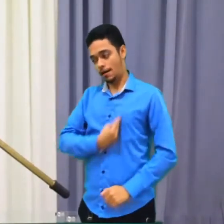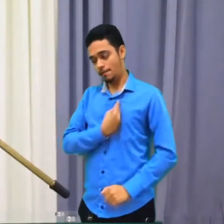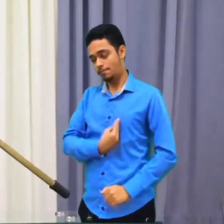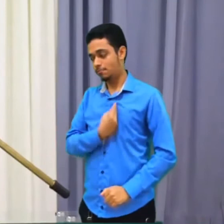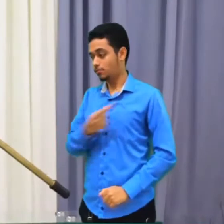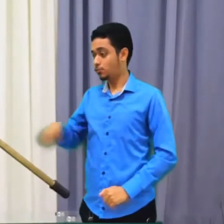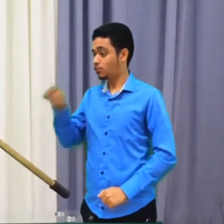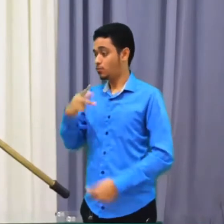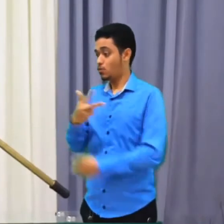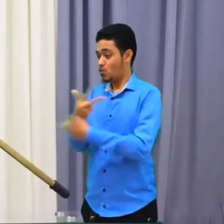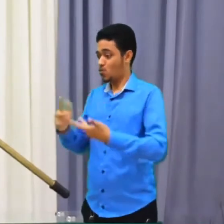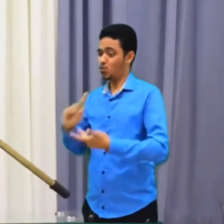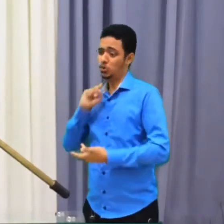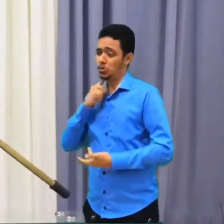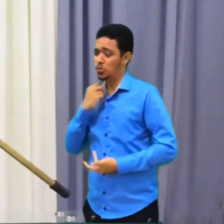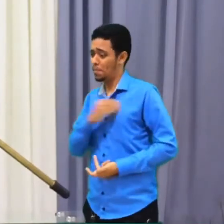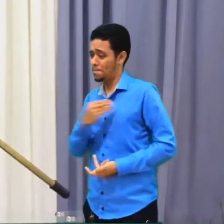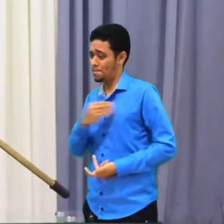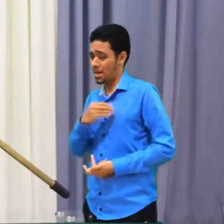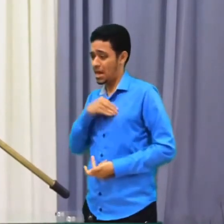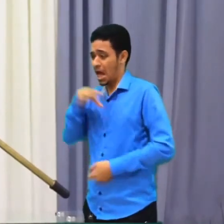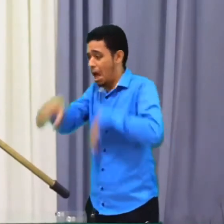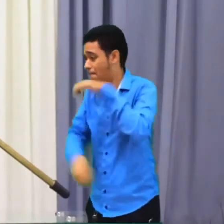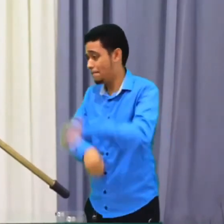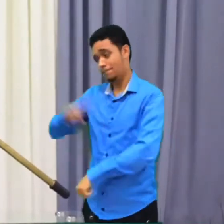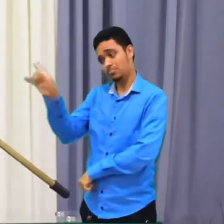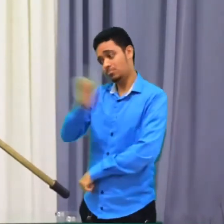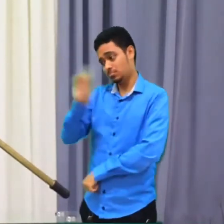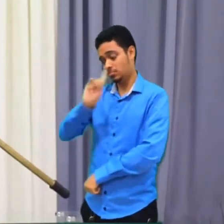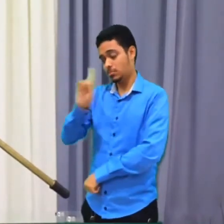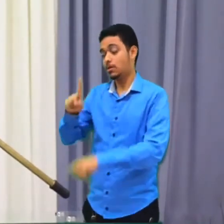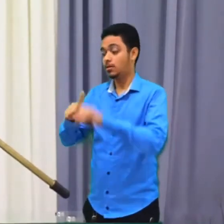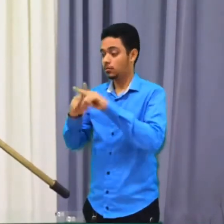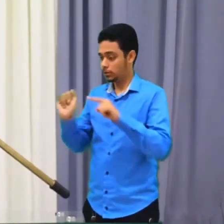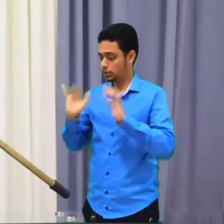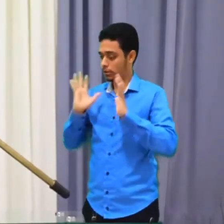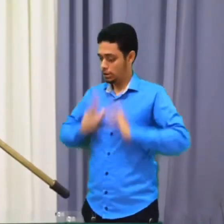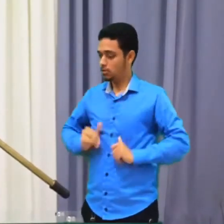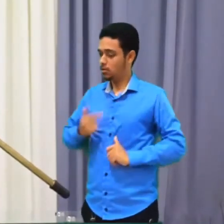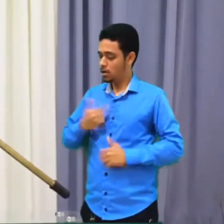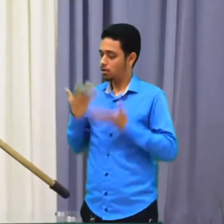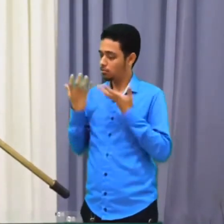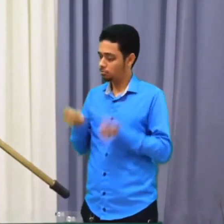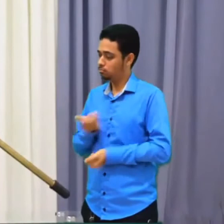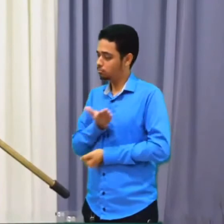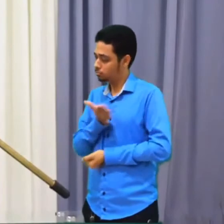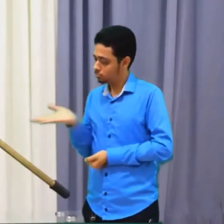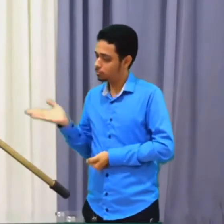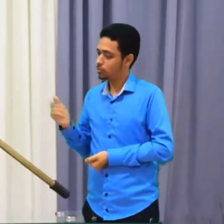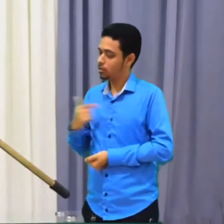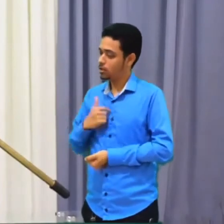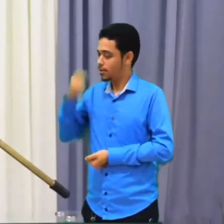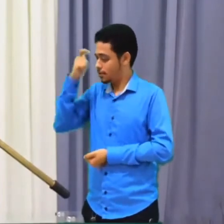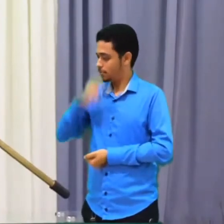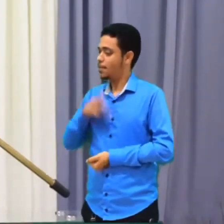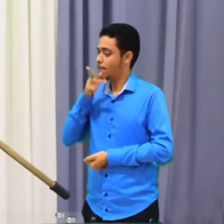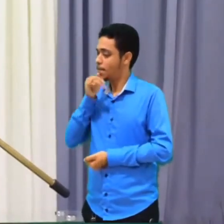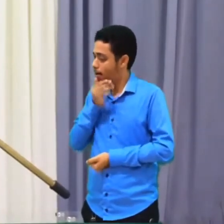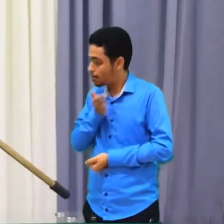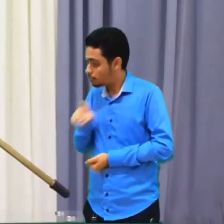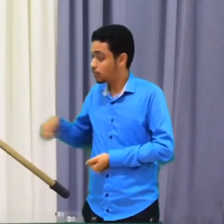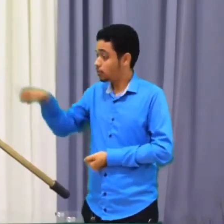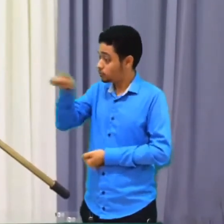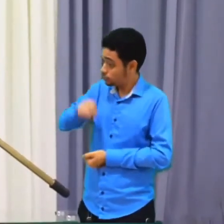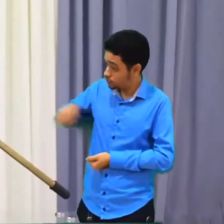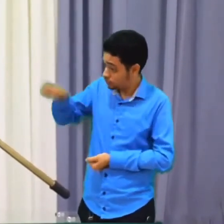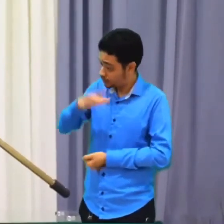não toqueis coisa imunda, e eu vos receberei, e eu serei para vós pai, e vós